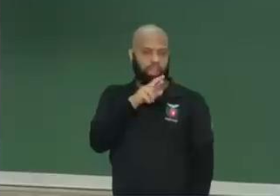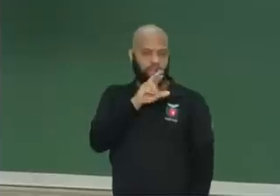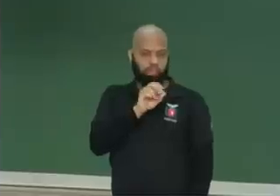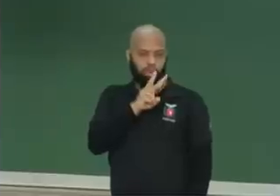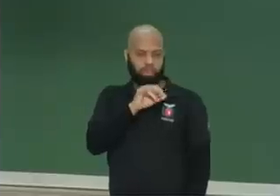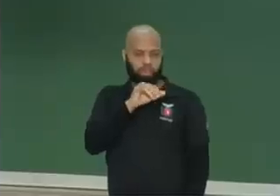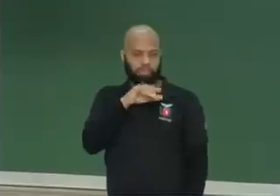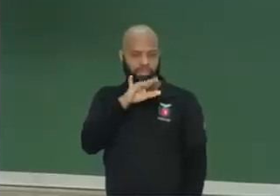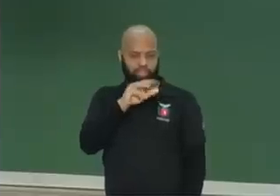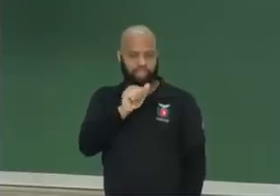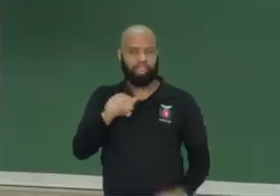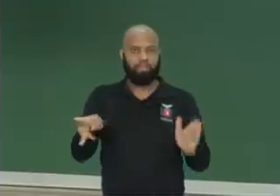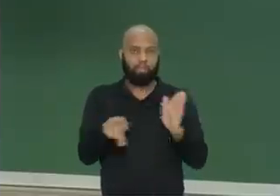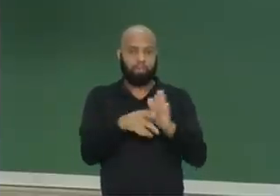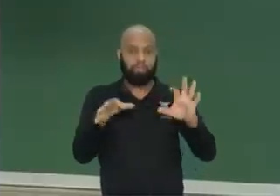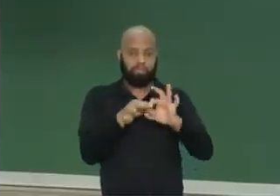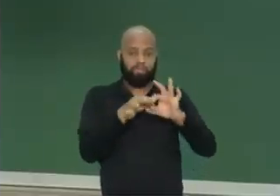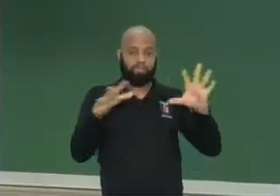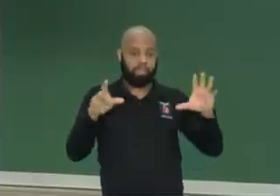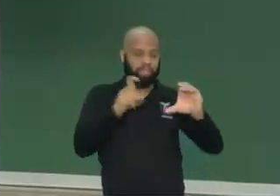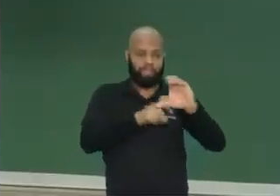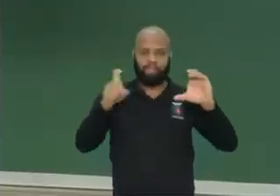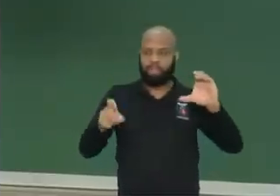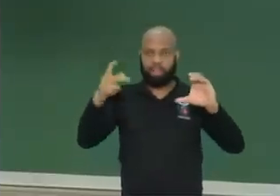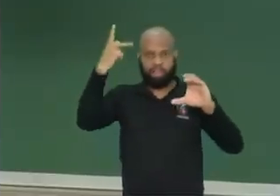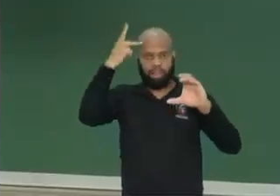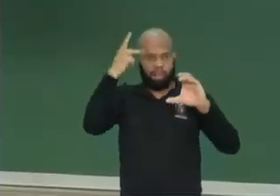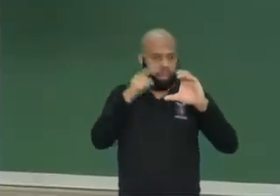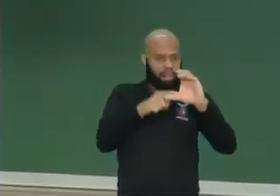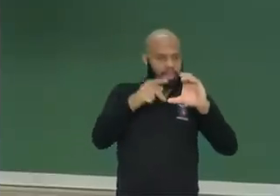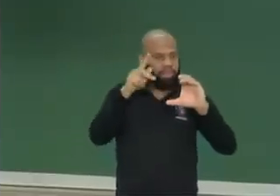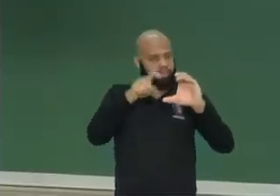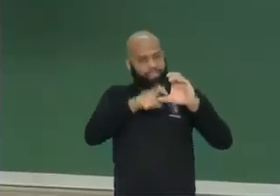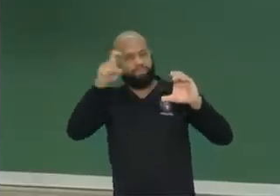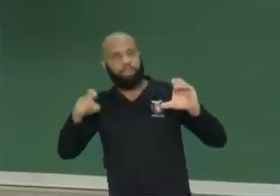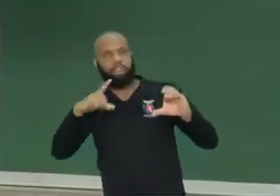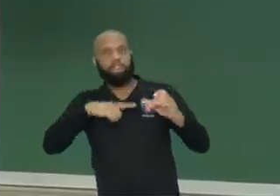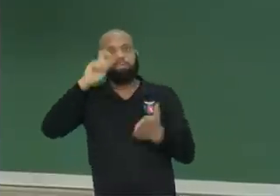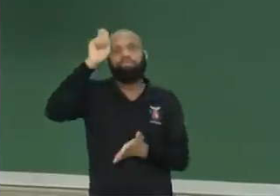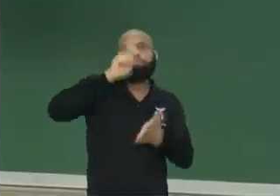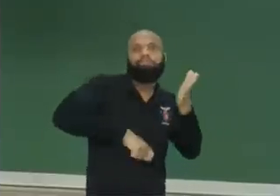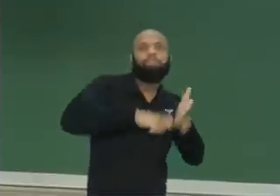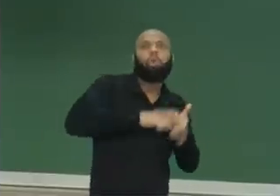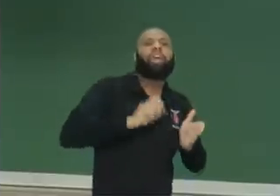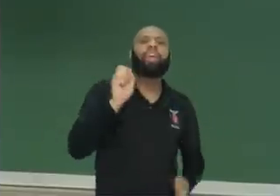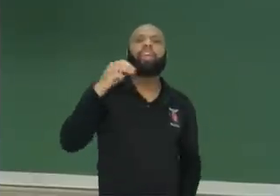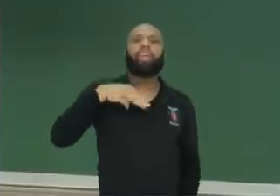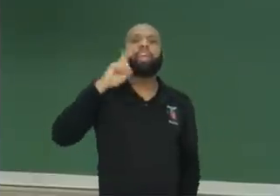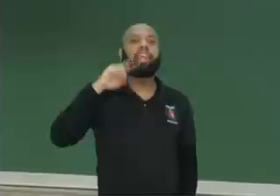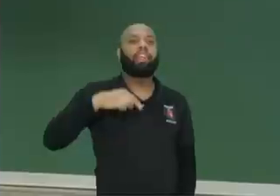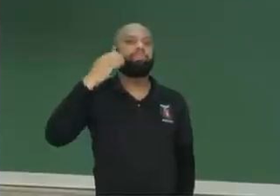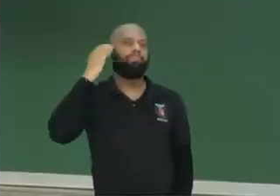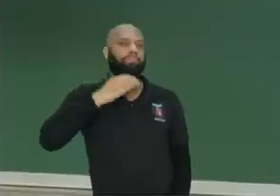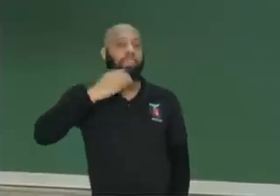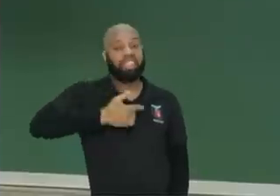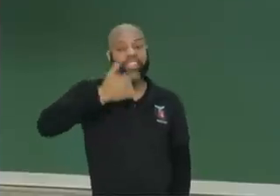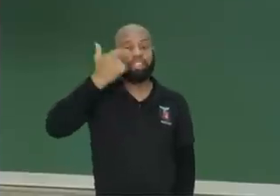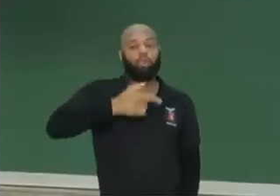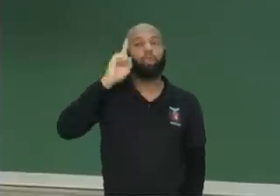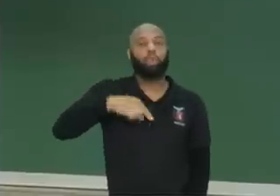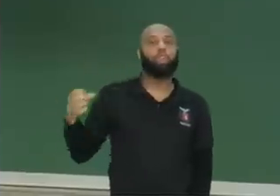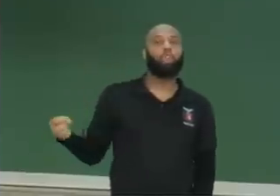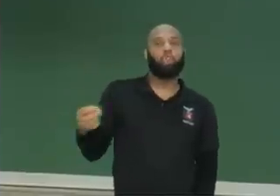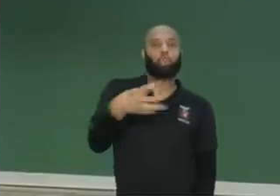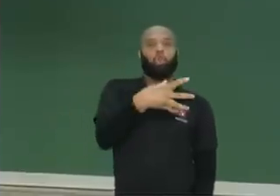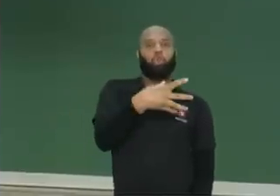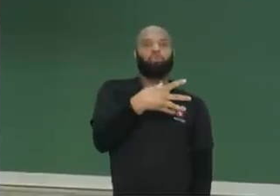né? Emancipa-se de São Paulo e através da Lei 704, assinada por Dom Pedro II, o Paraná então torna-se